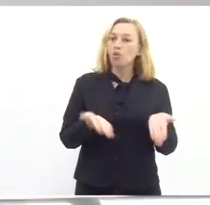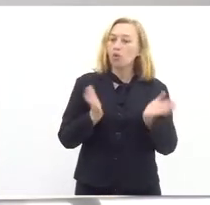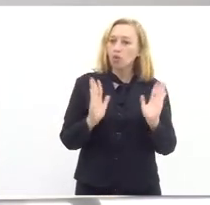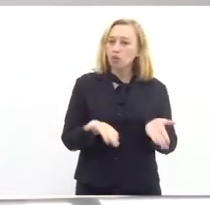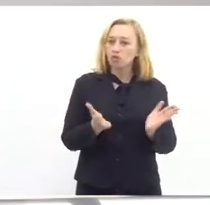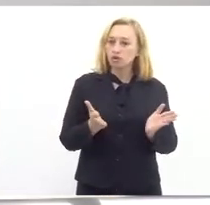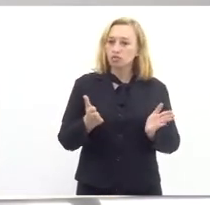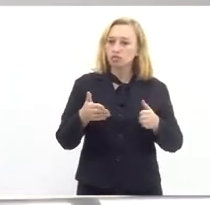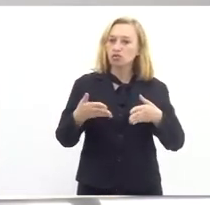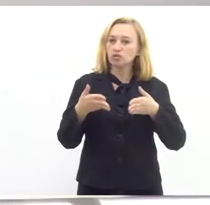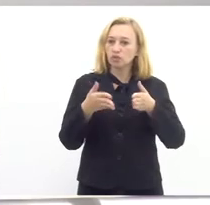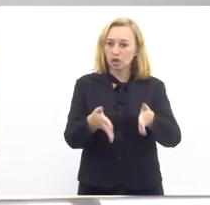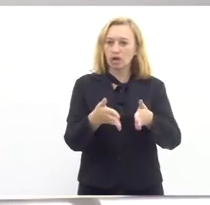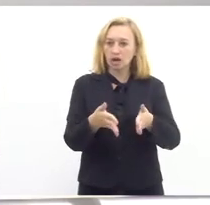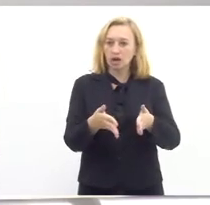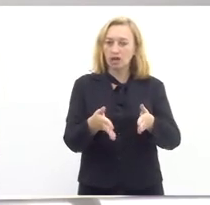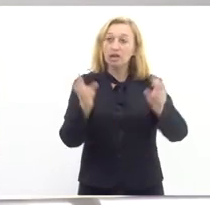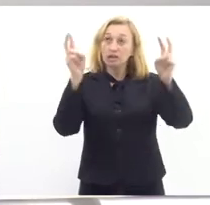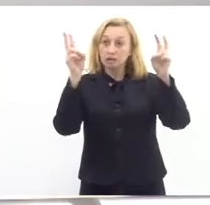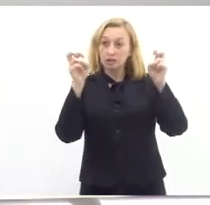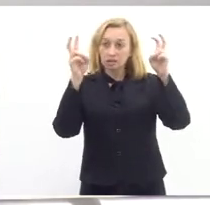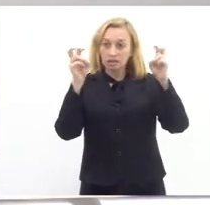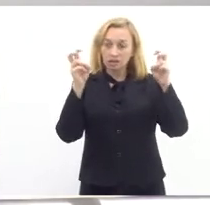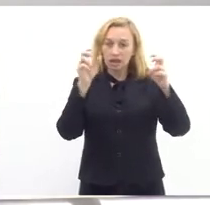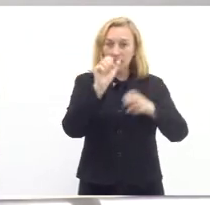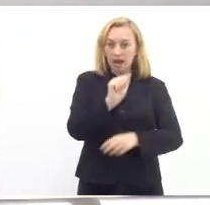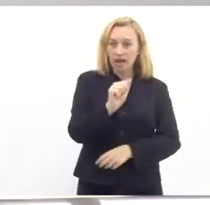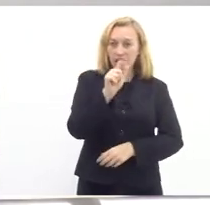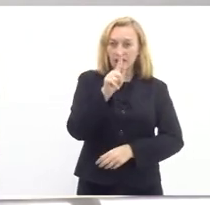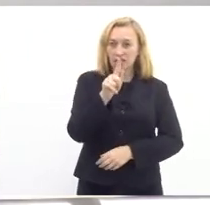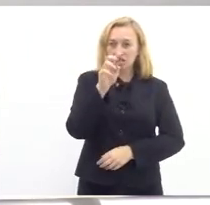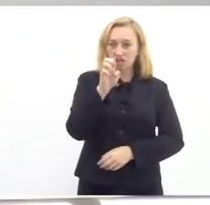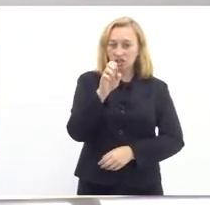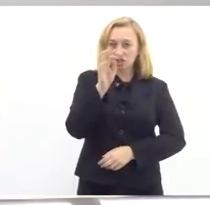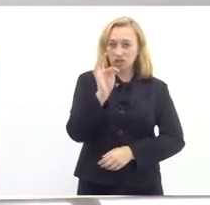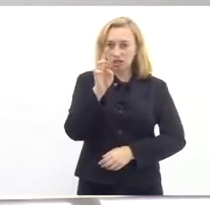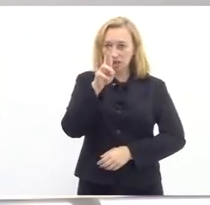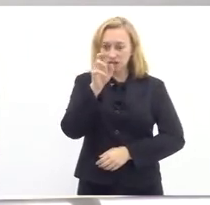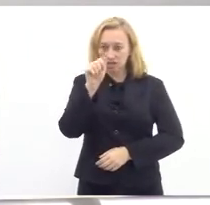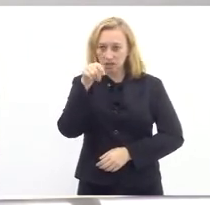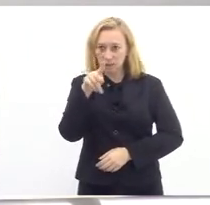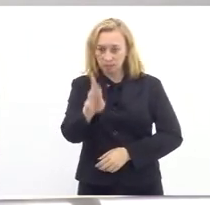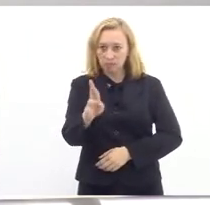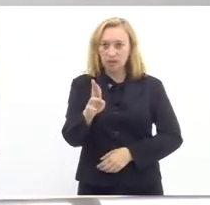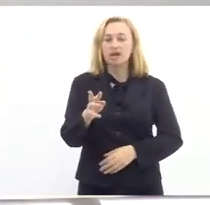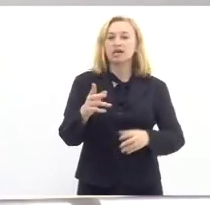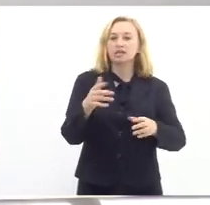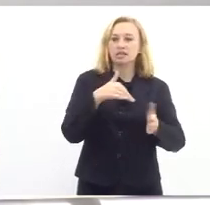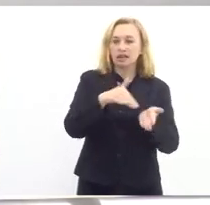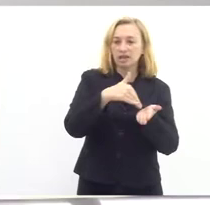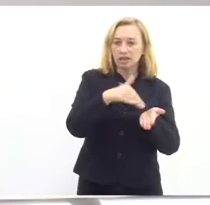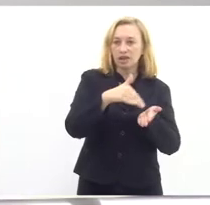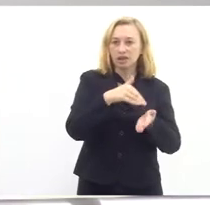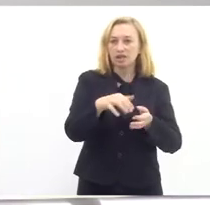vamos focar nesse tema da questão da Getransp, com a Secretaria de Transporte e com a